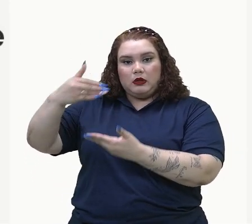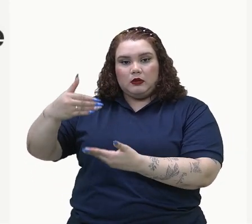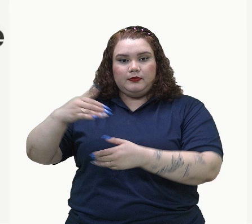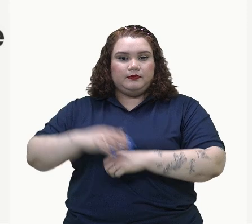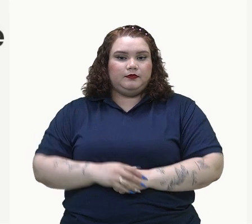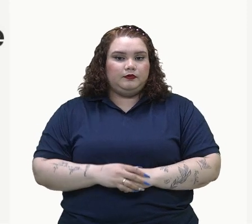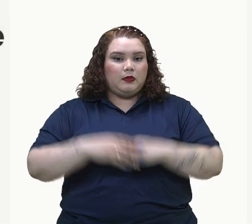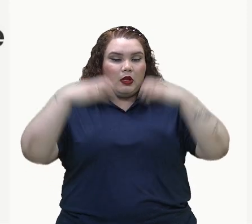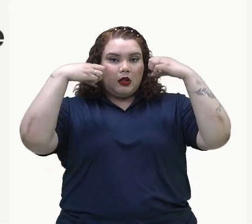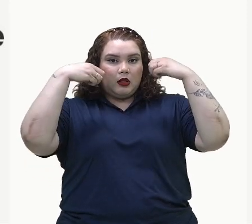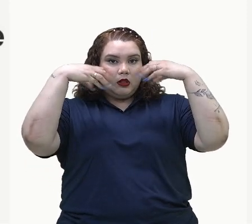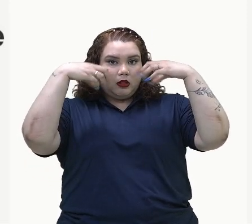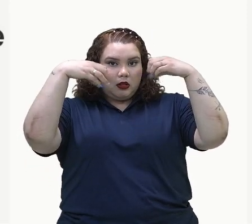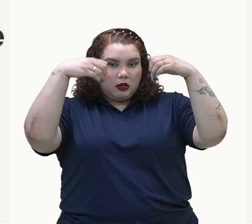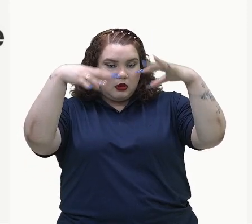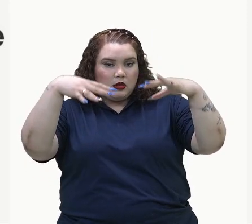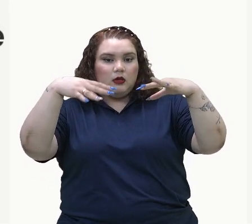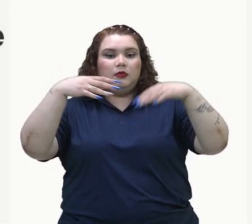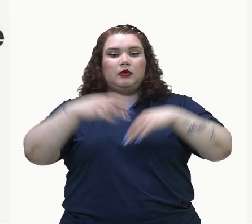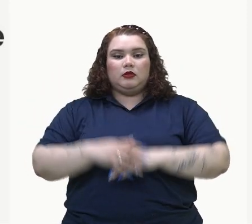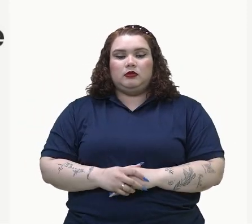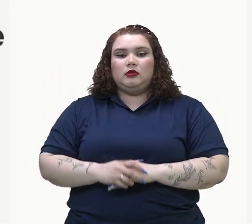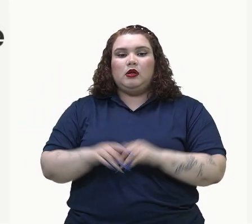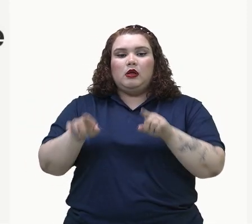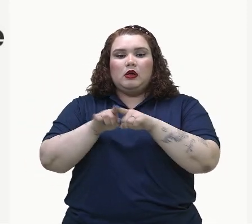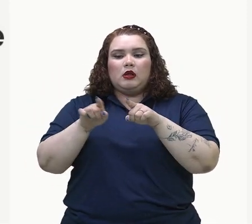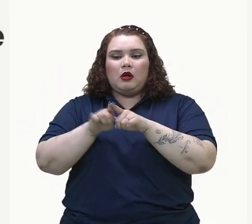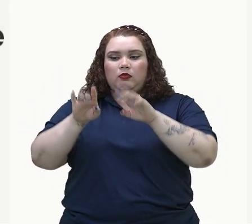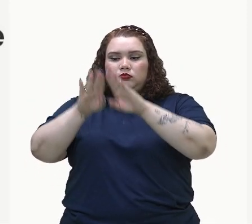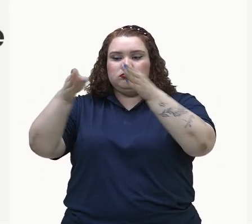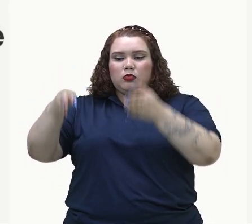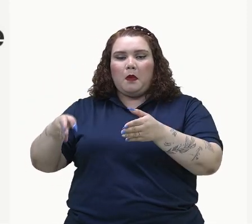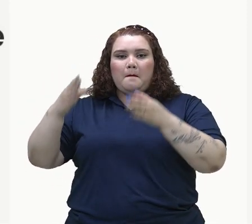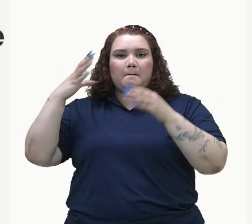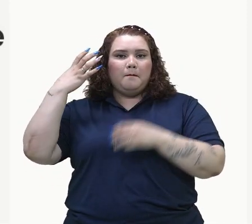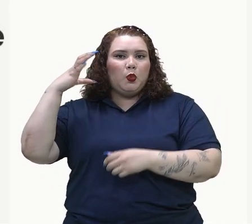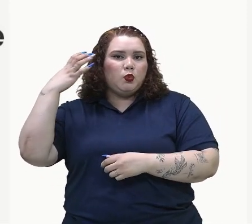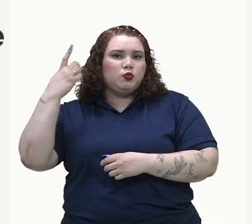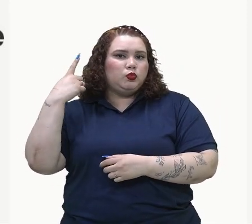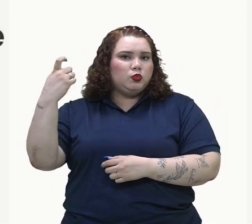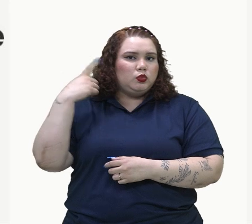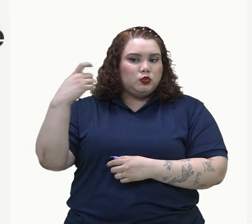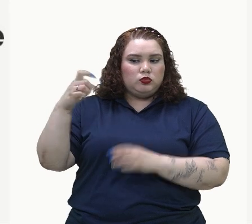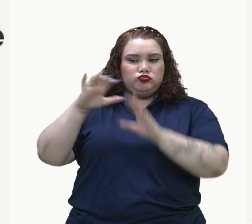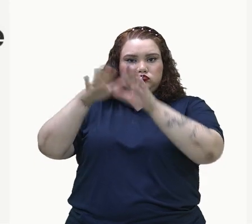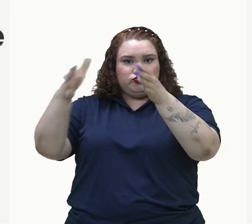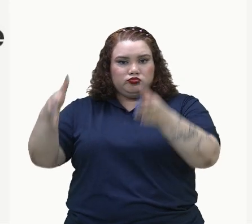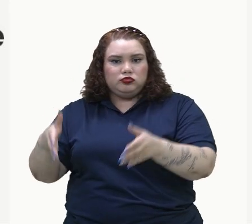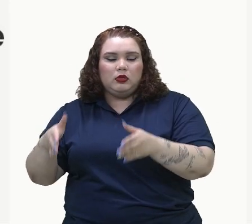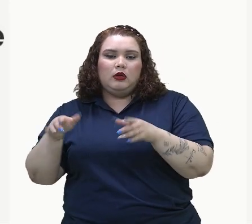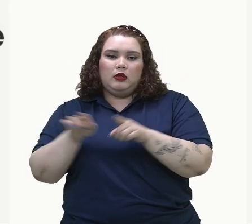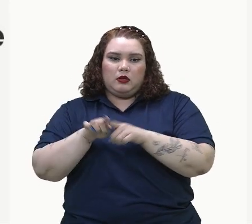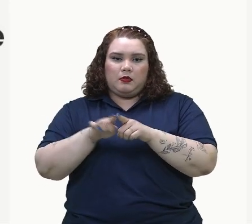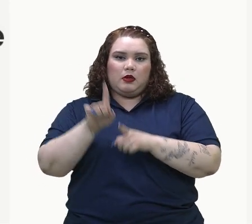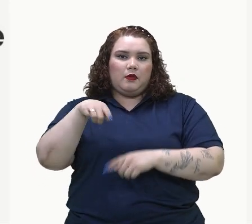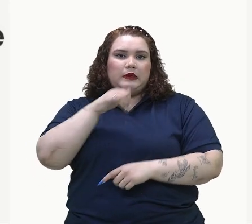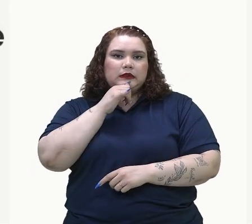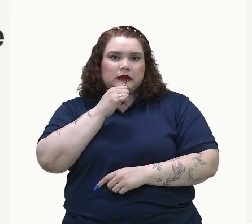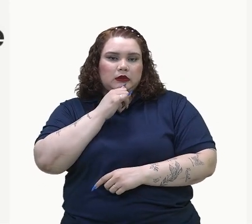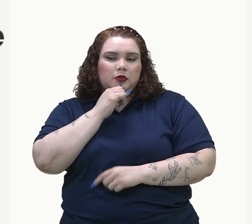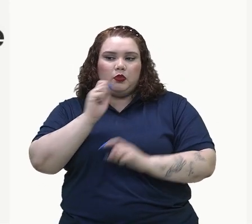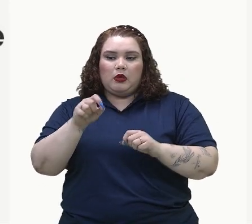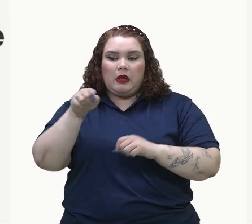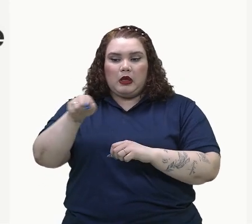computadores, caixas de som, lâmpadas, são exemplos aí desses receptores. Muito bem, pessoal. Como estamos falando